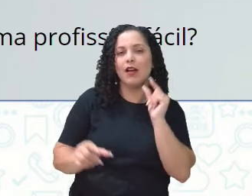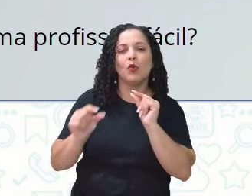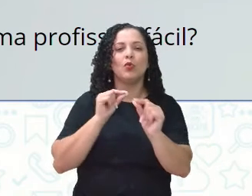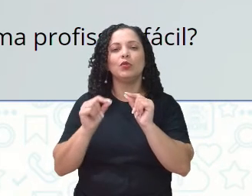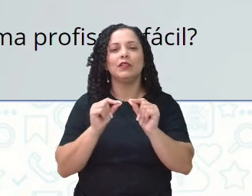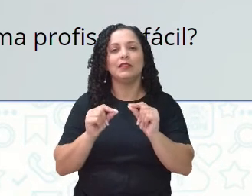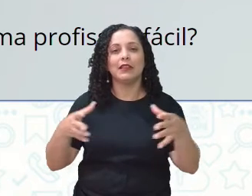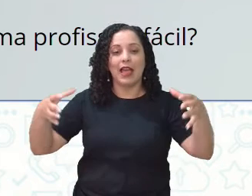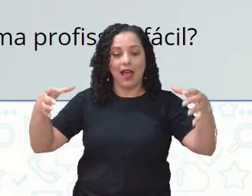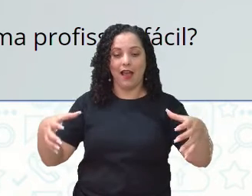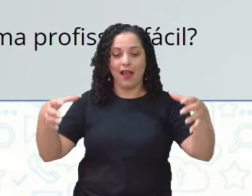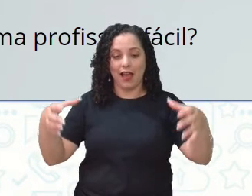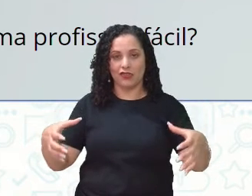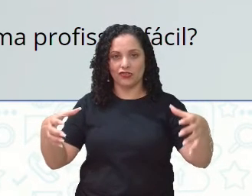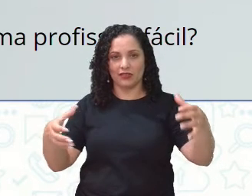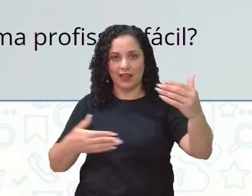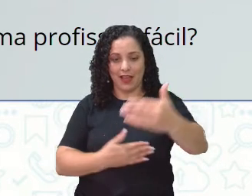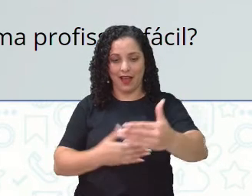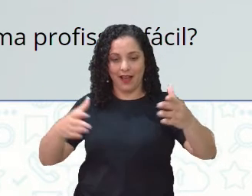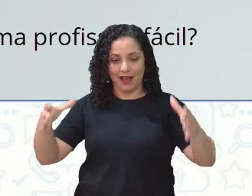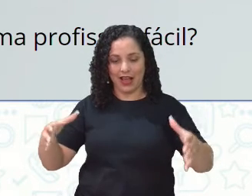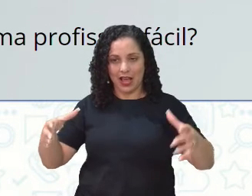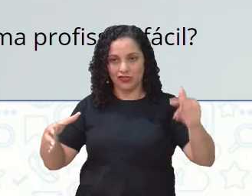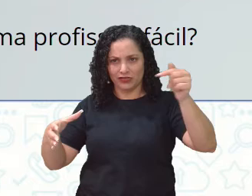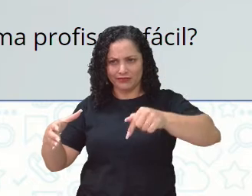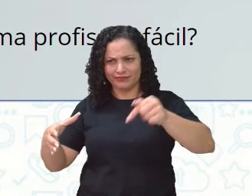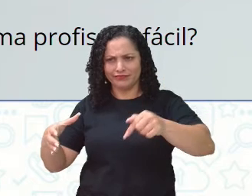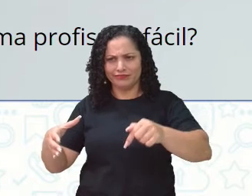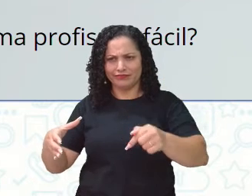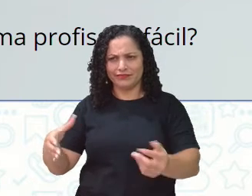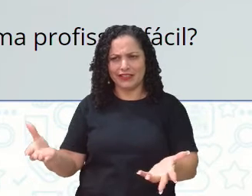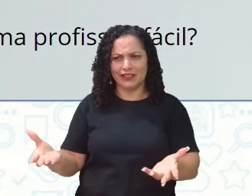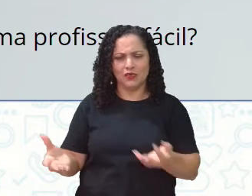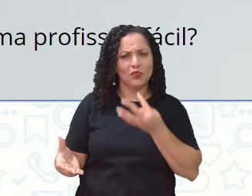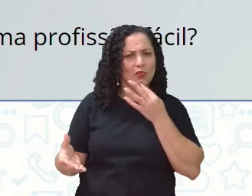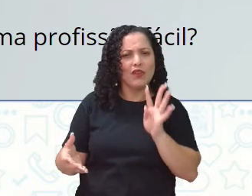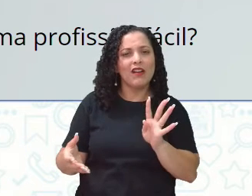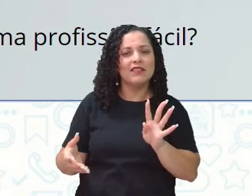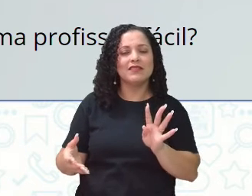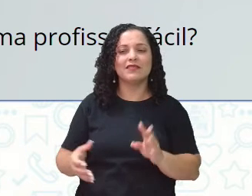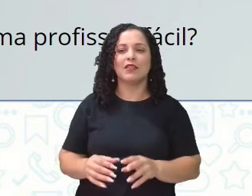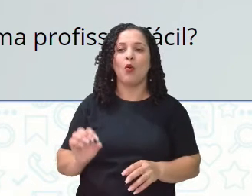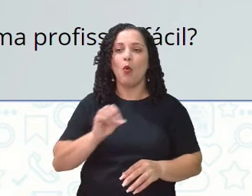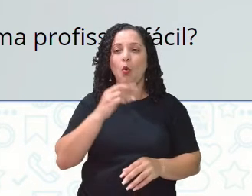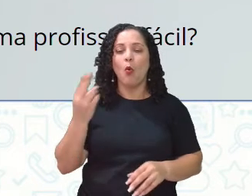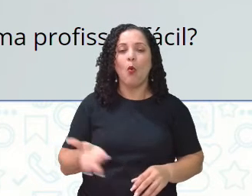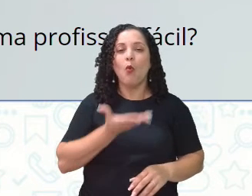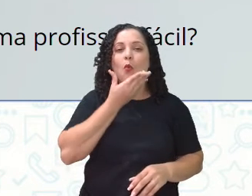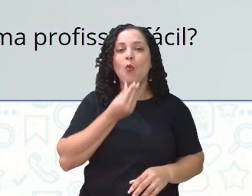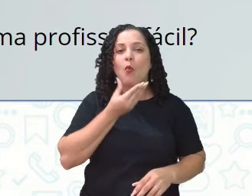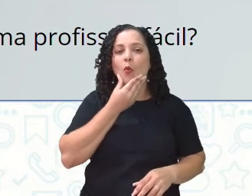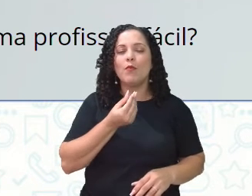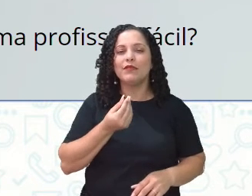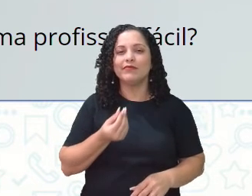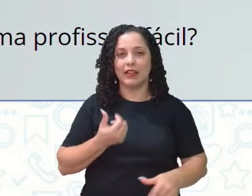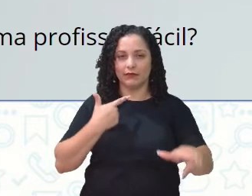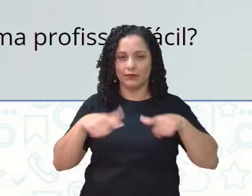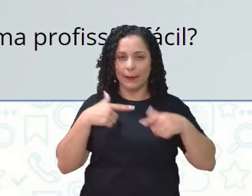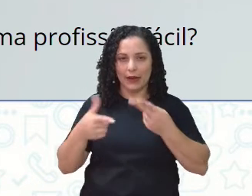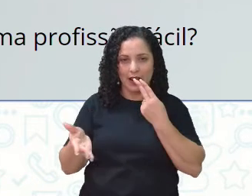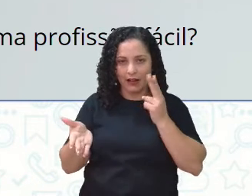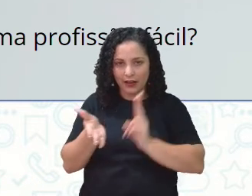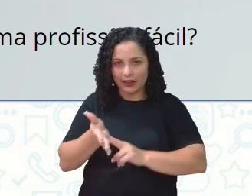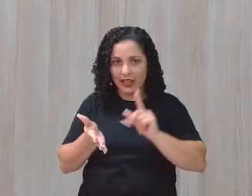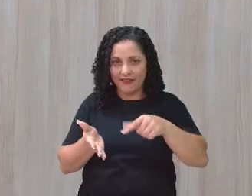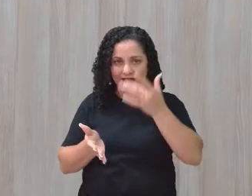que a caixa de correio recusa a encomenda da carta? A gente não conhece. E será que o carteiro é uma profissão fácil, minha gente? Eu acho